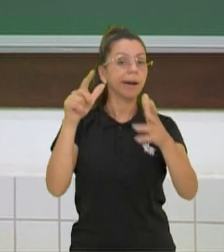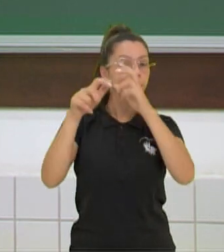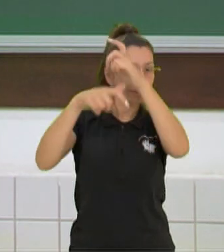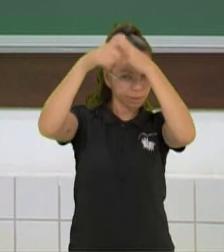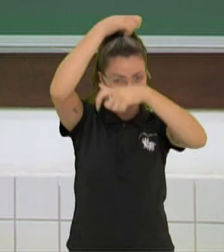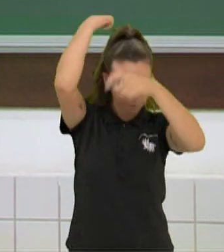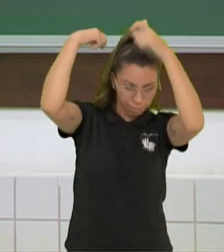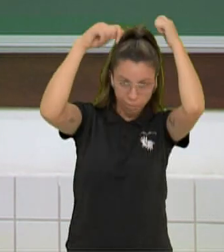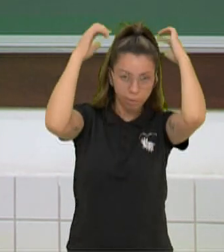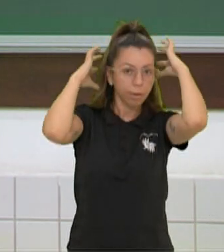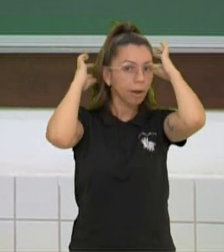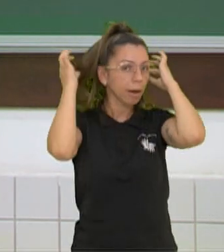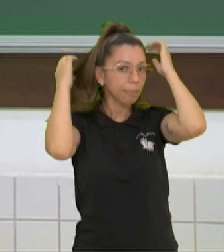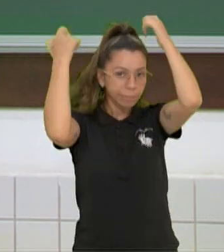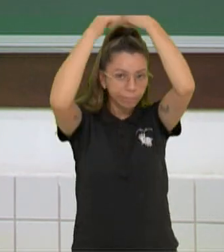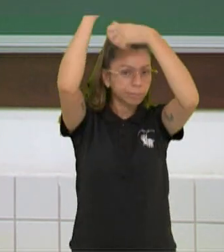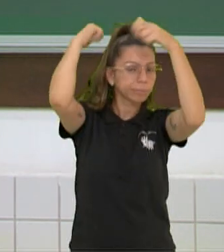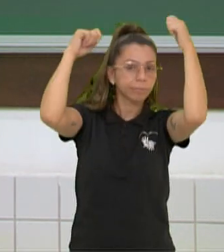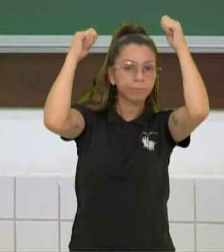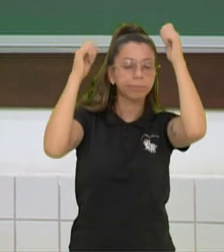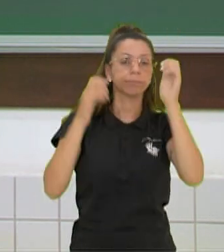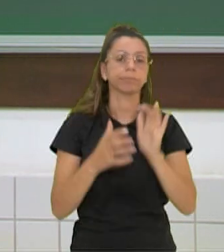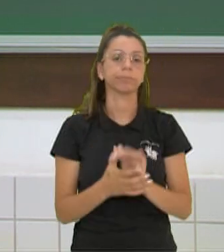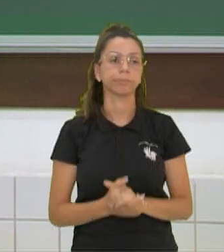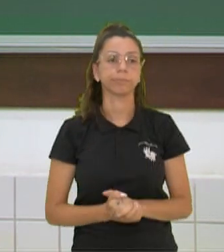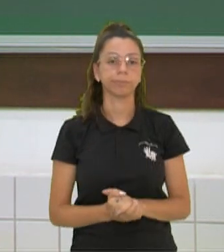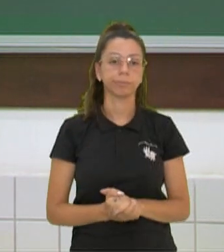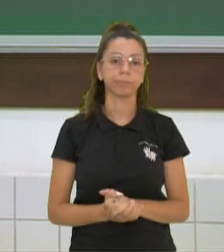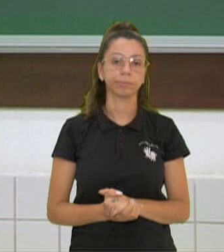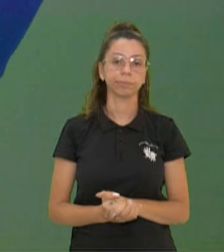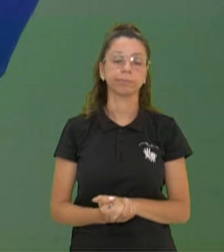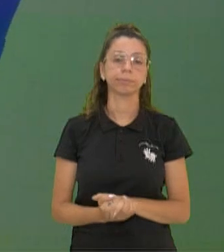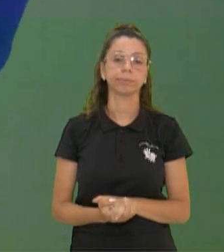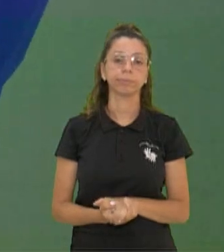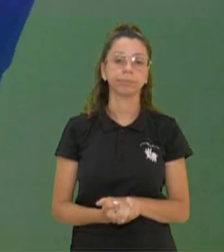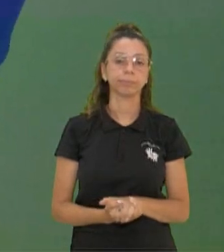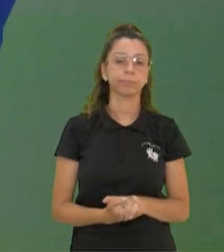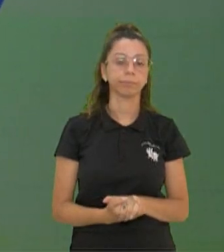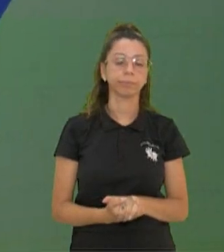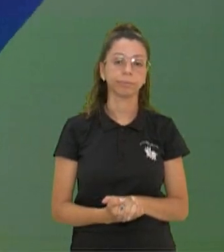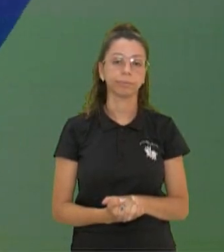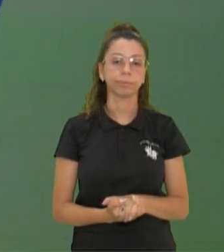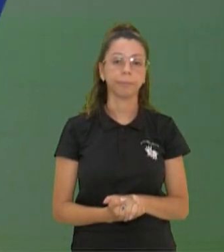cabelo para fazer o meu turbante bem legal.